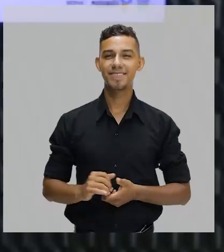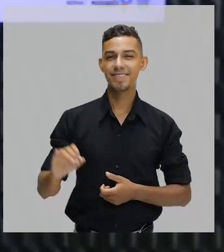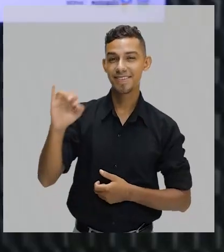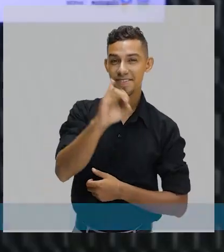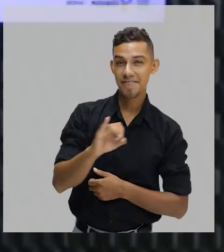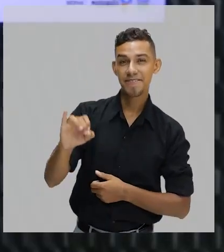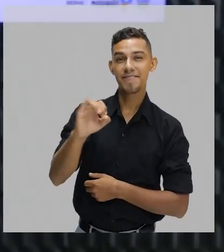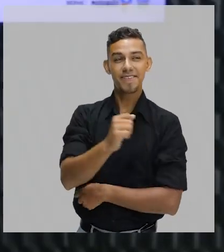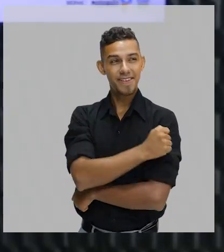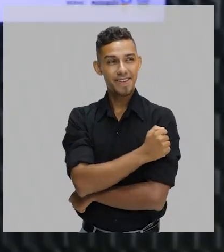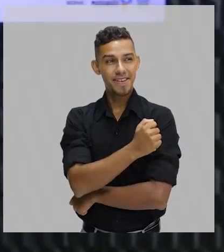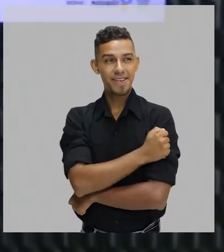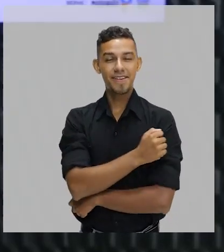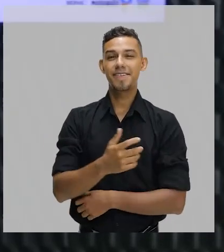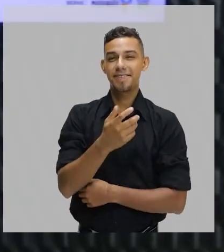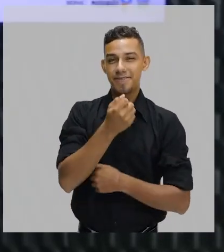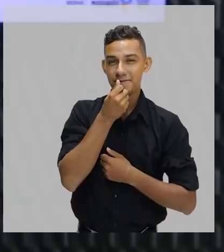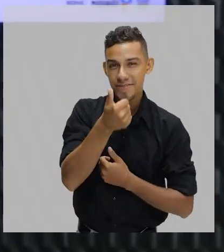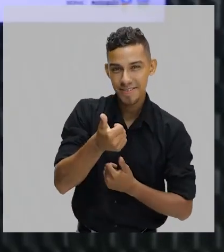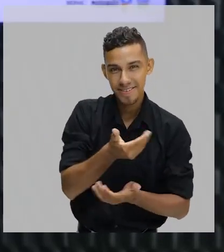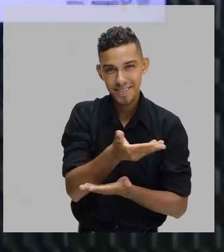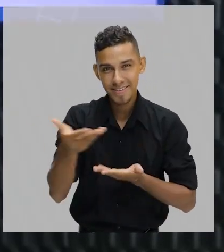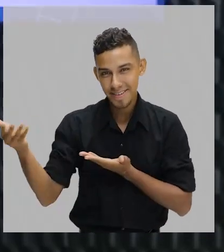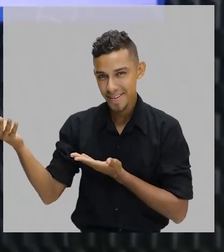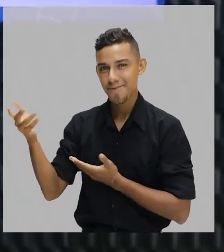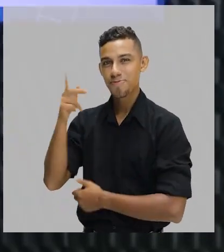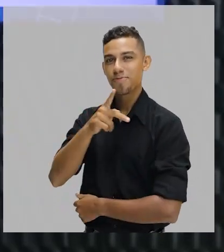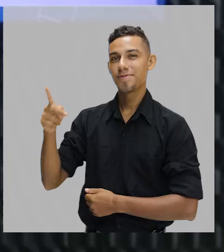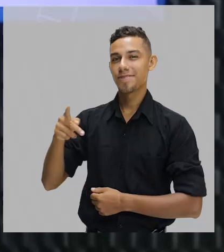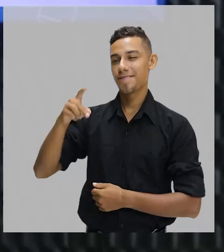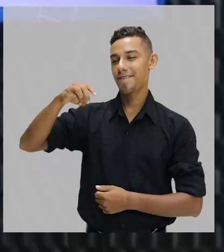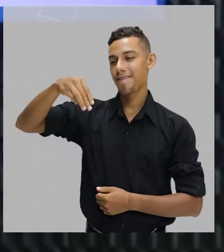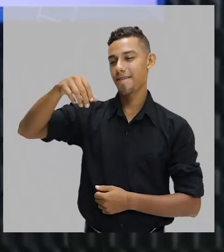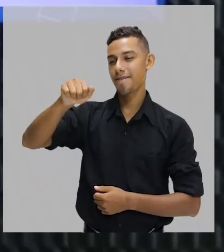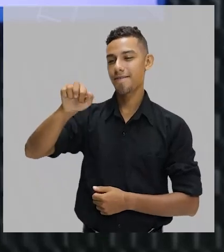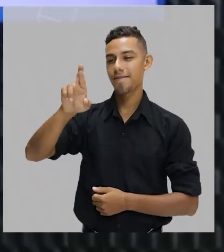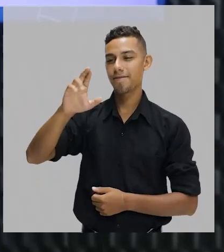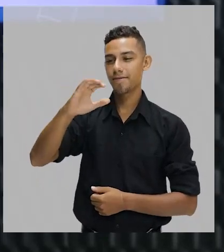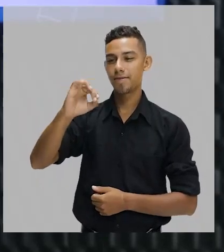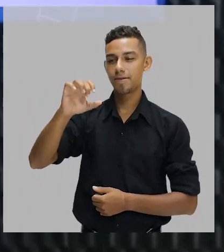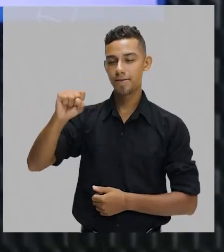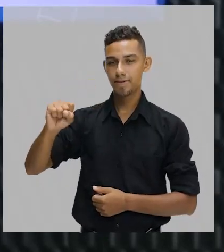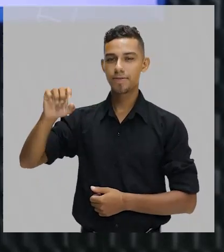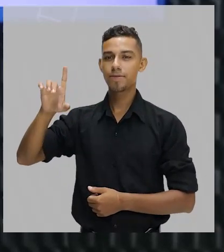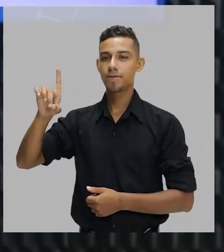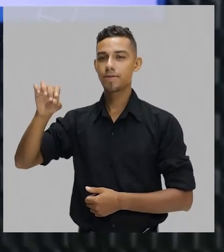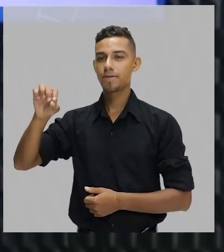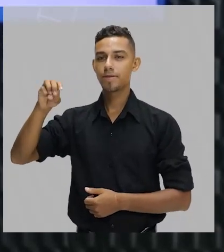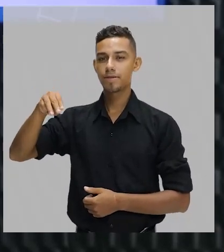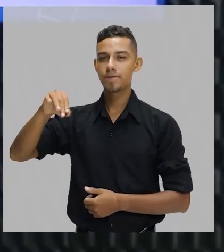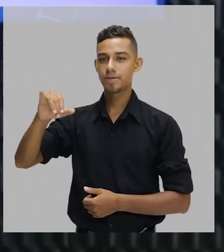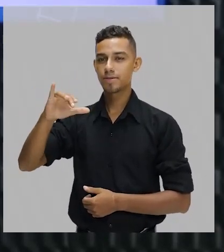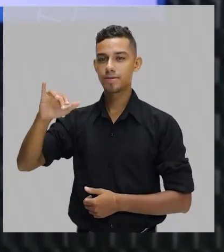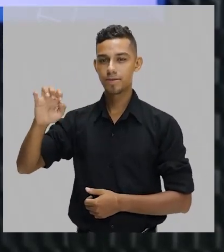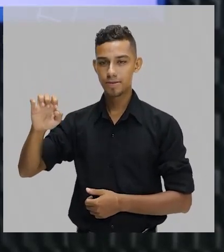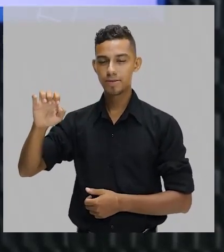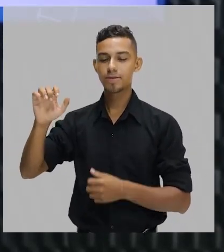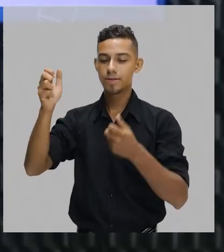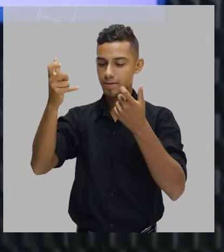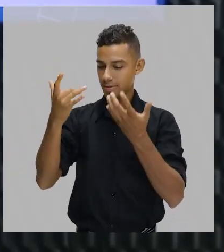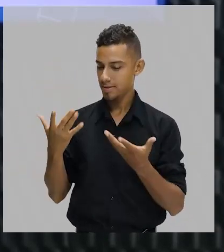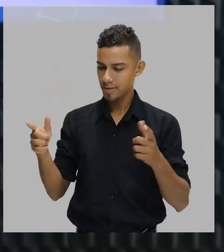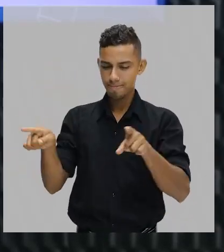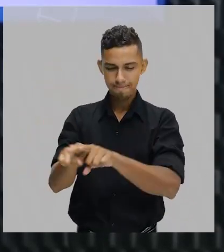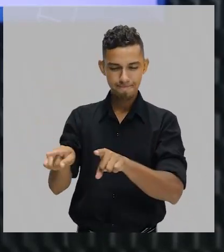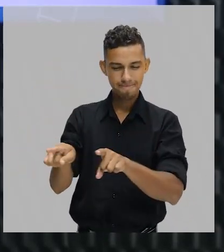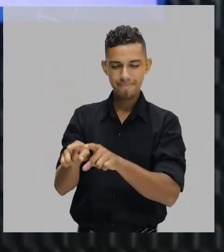Olá, gente. Professor Marcos Dominici, professor de arte, e hoje nós vamos falar sobre técnicas artísticas específicas do desenho, da